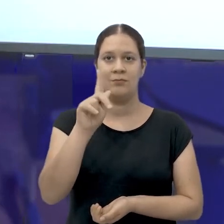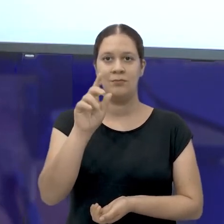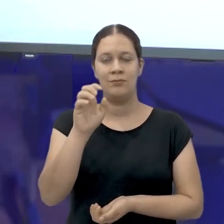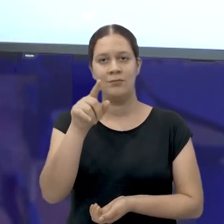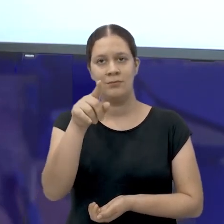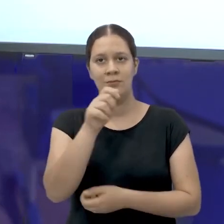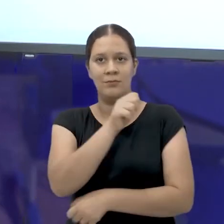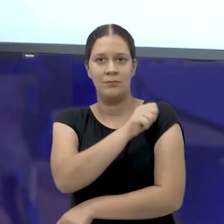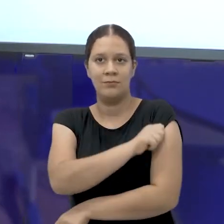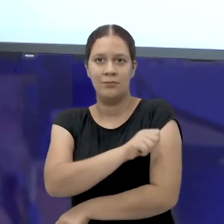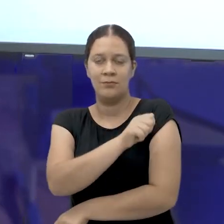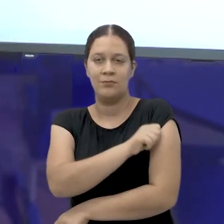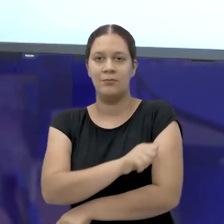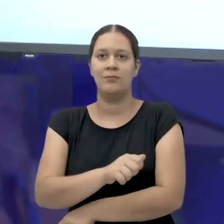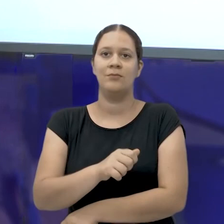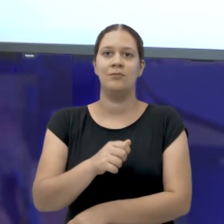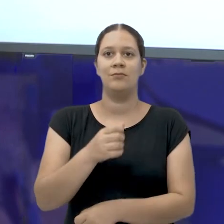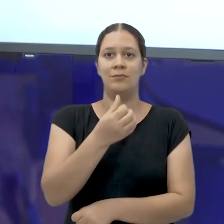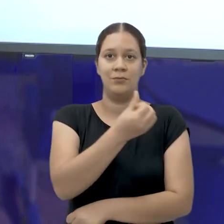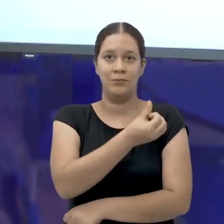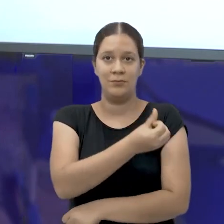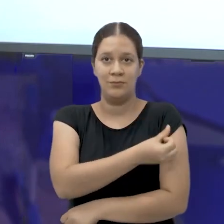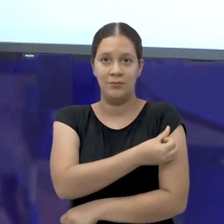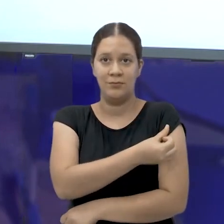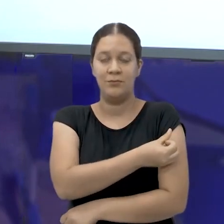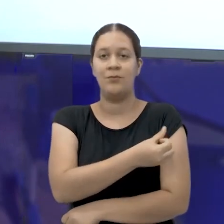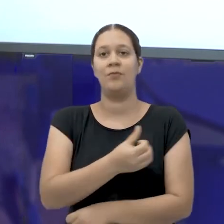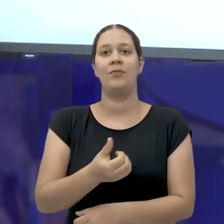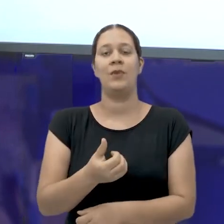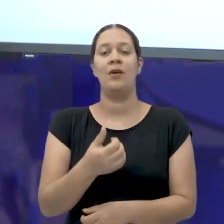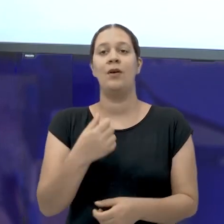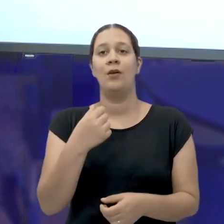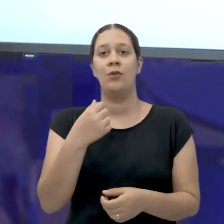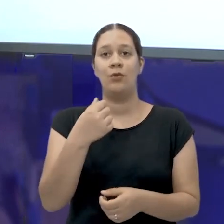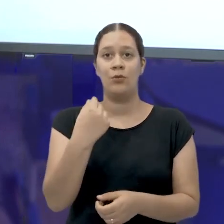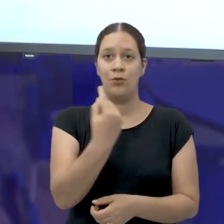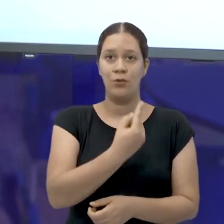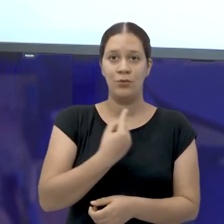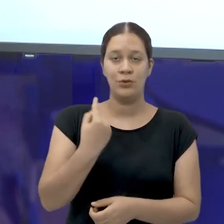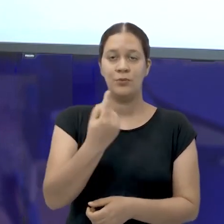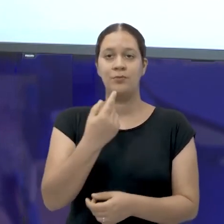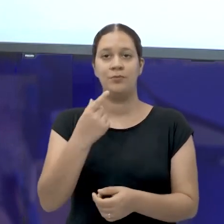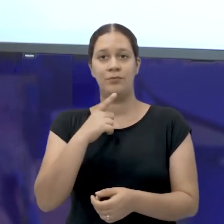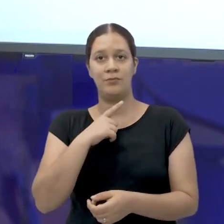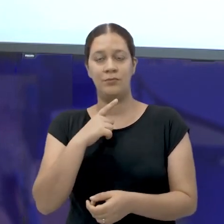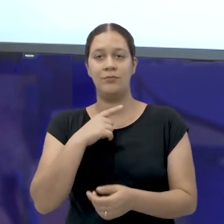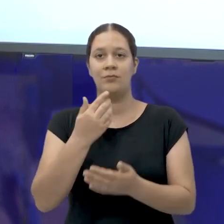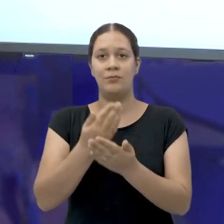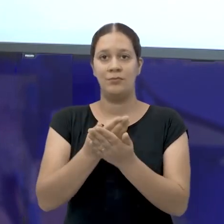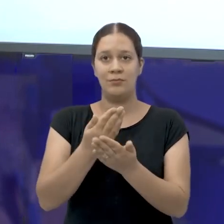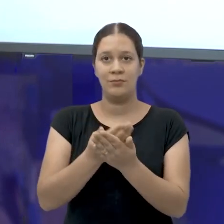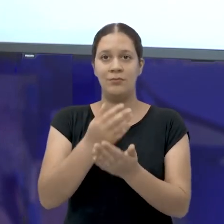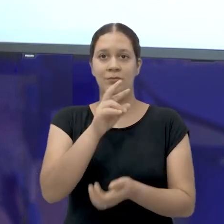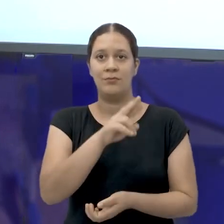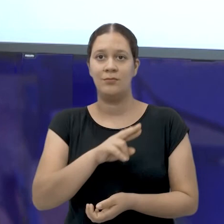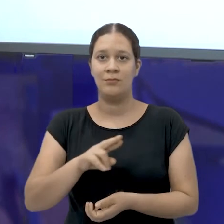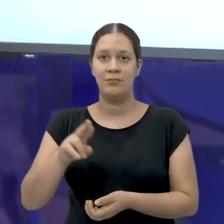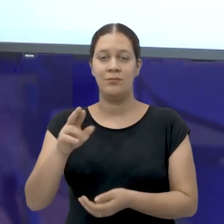aluno do sexto ano. Sim, para cada ano nós temos uma aula do ensino religioso, mas agora eu me